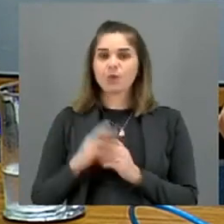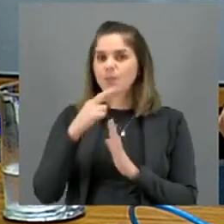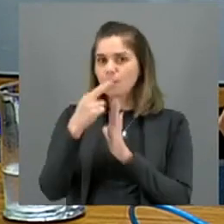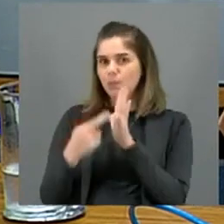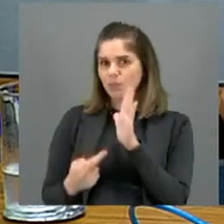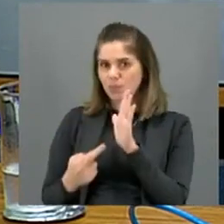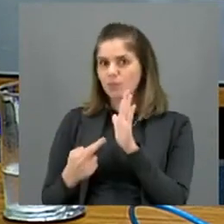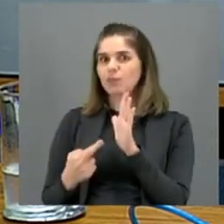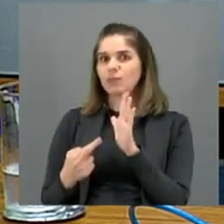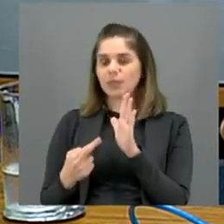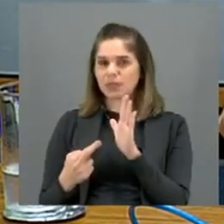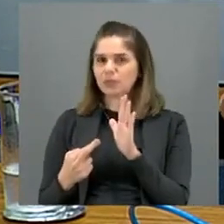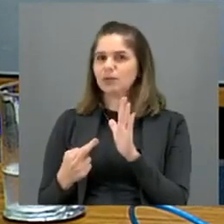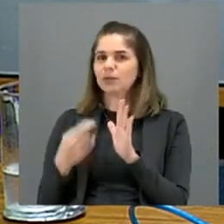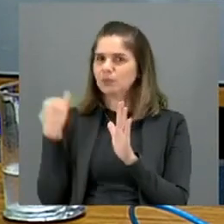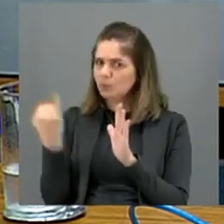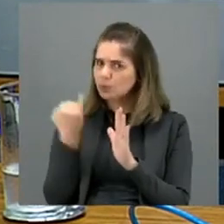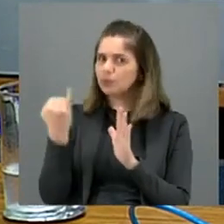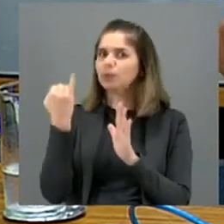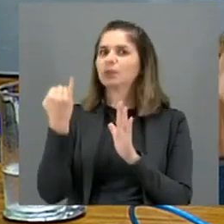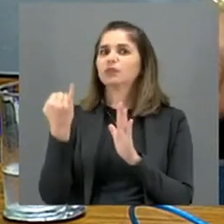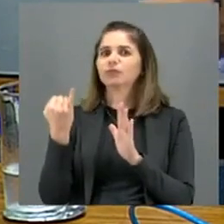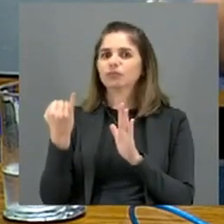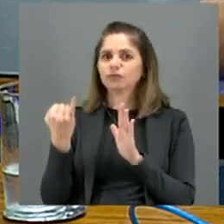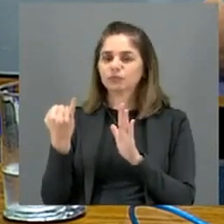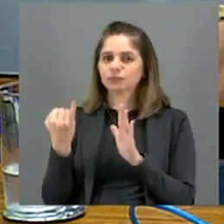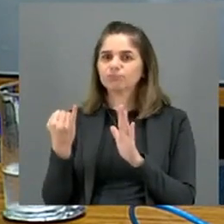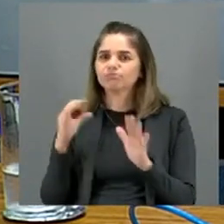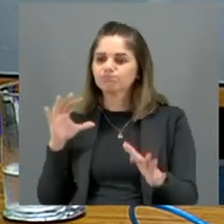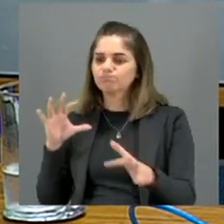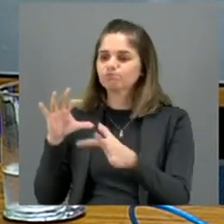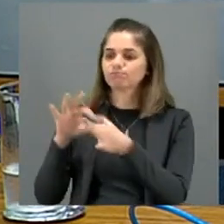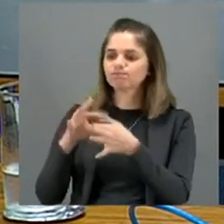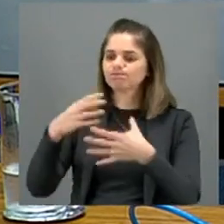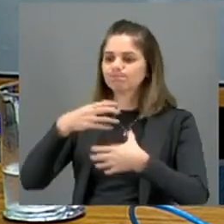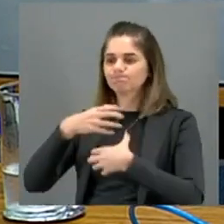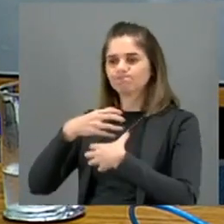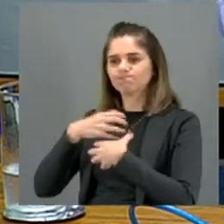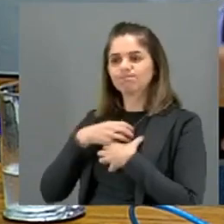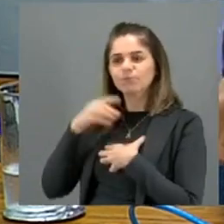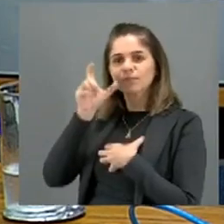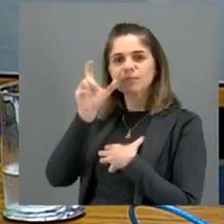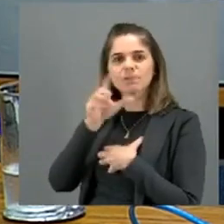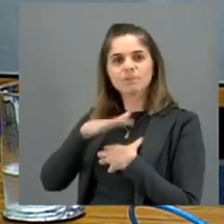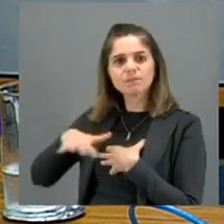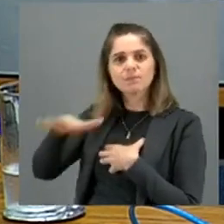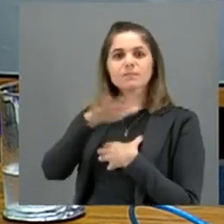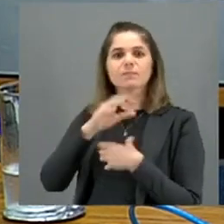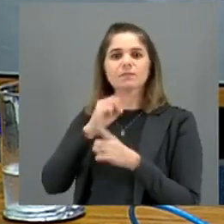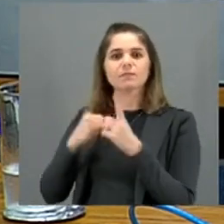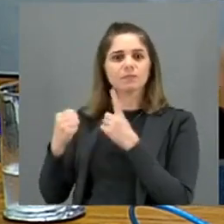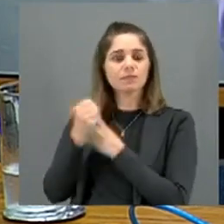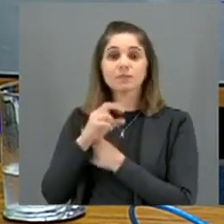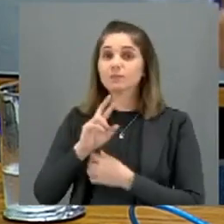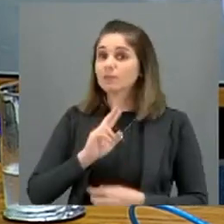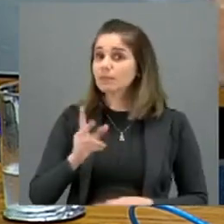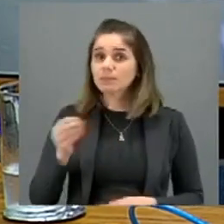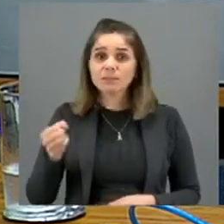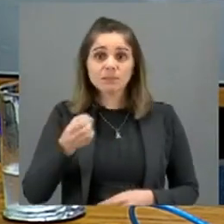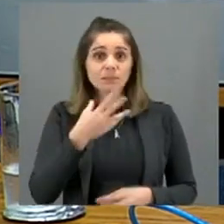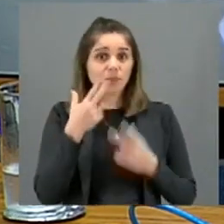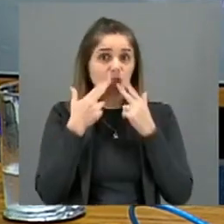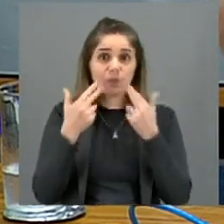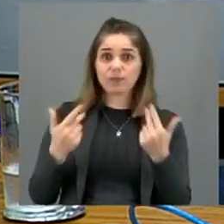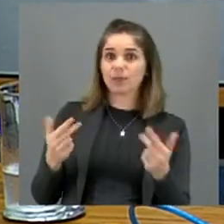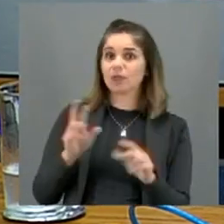relatoria significativa, com base no sentimento da sociedade, e isso não é coisa nova. E aí eu